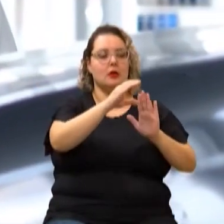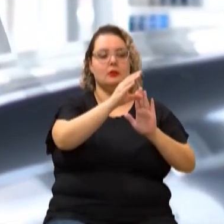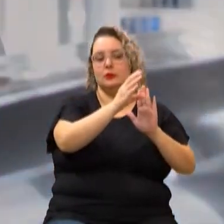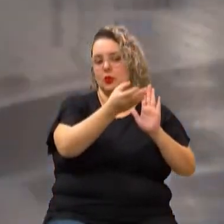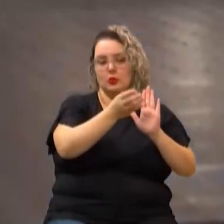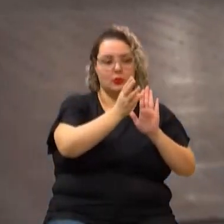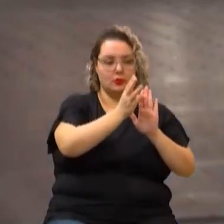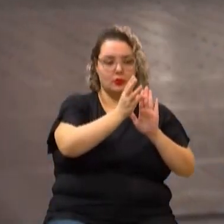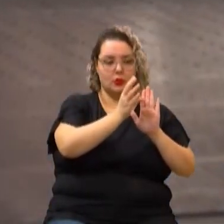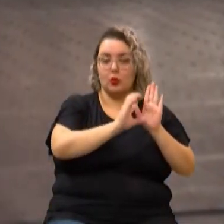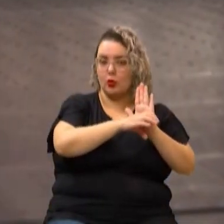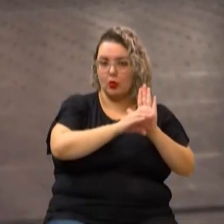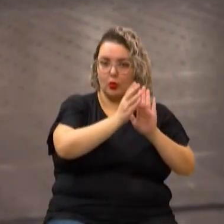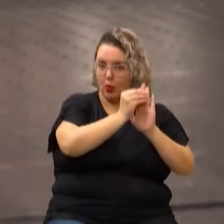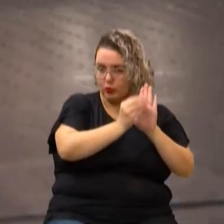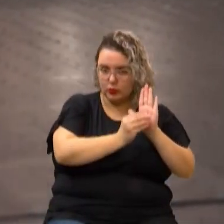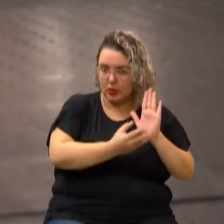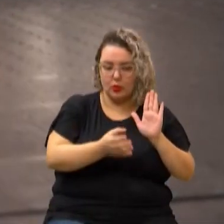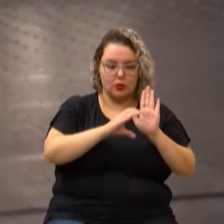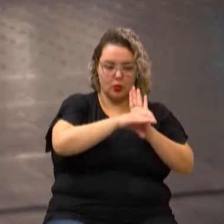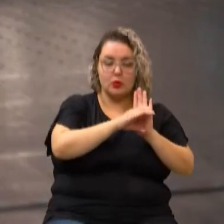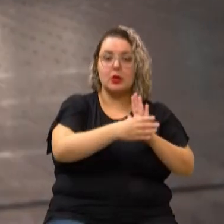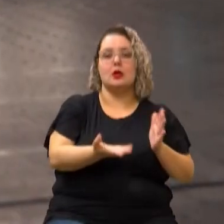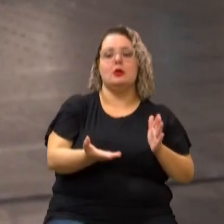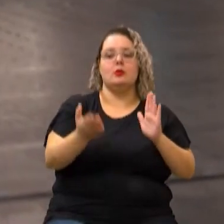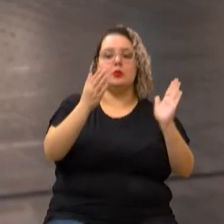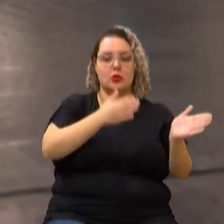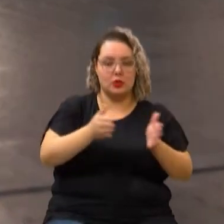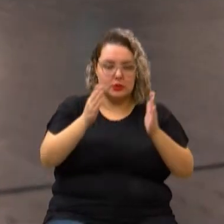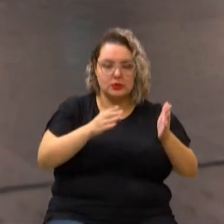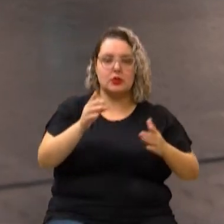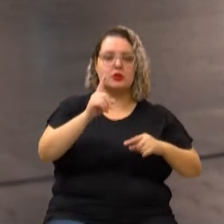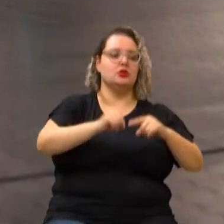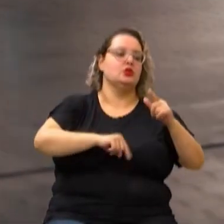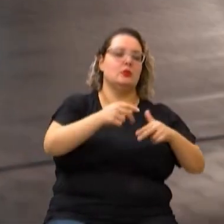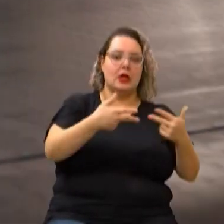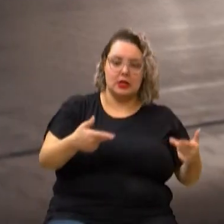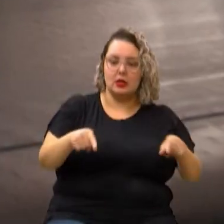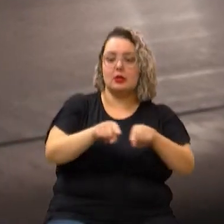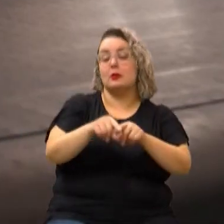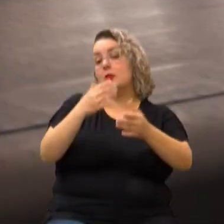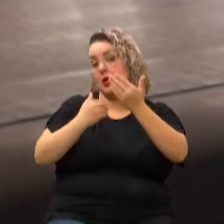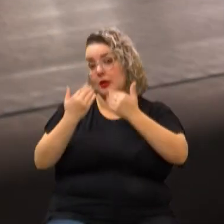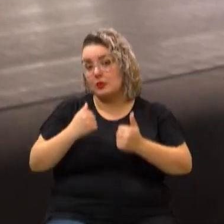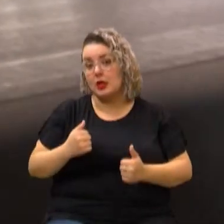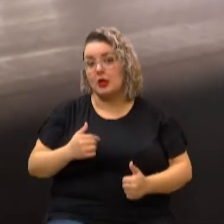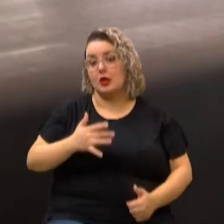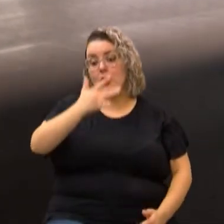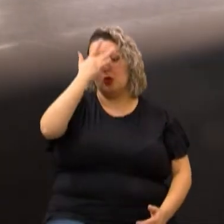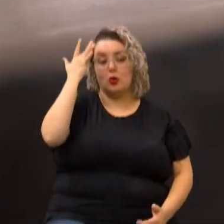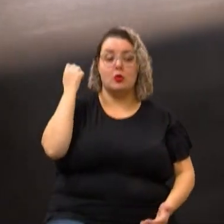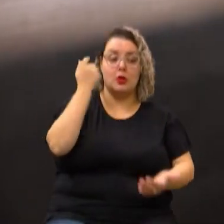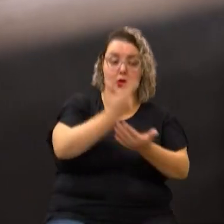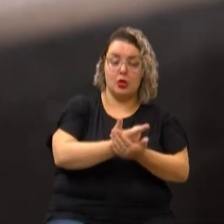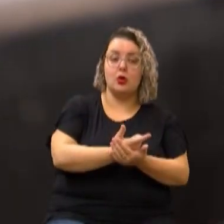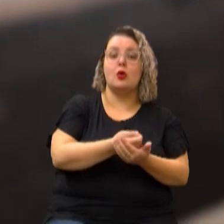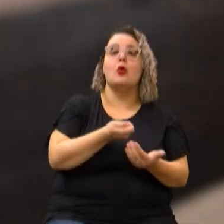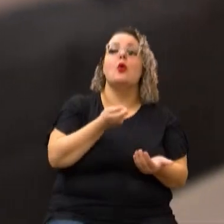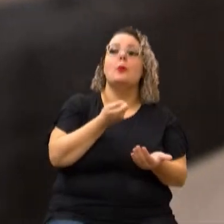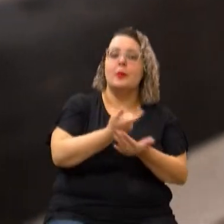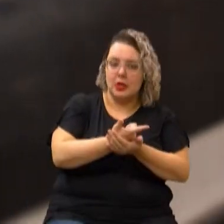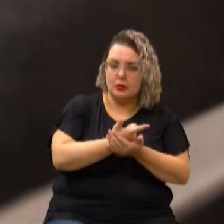de arrecadar, não está entrando dinheiro para ela. Mais uma vez, a gente não tem o dinheiro circulando na economia. Certo.